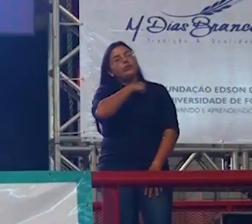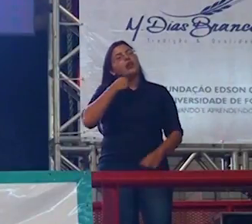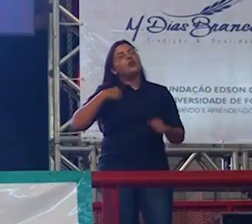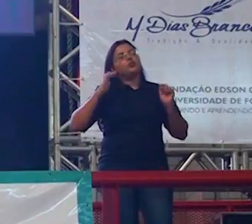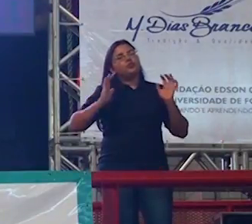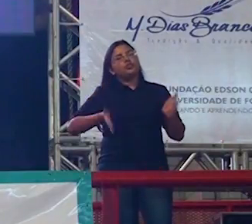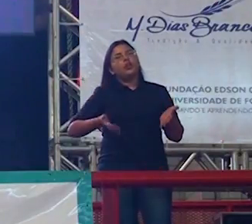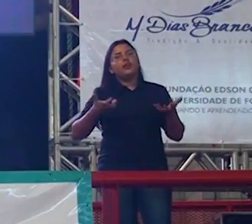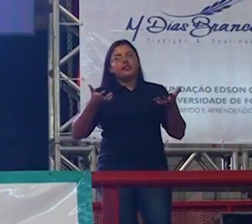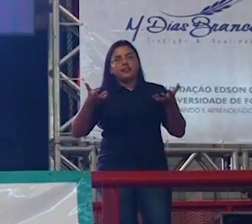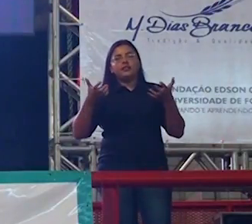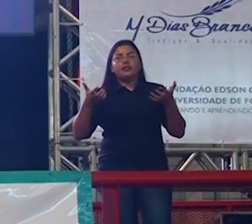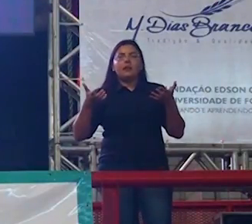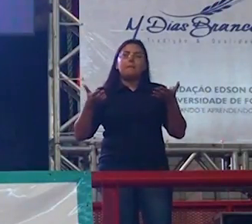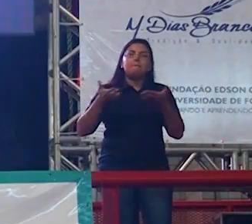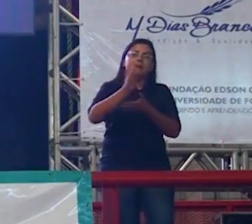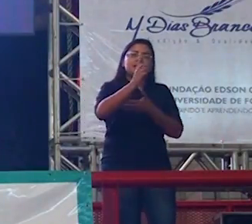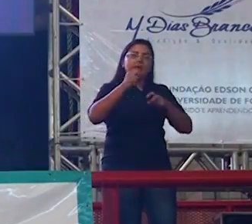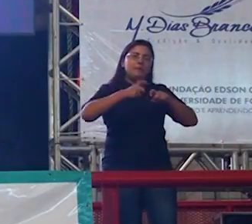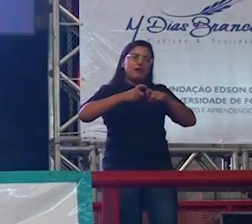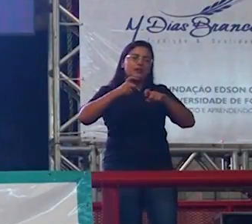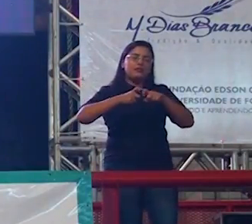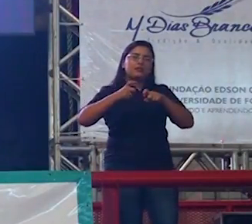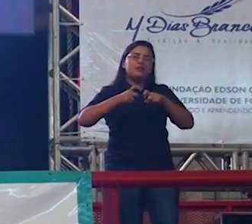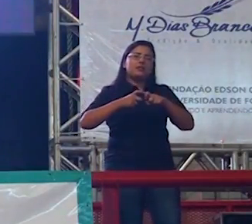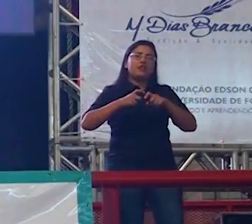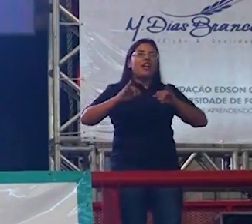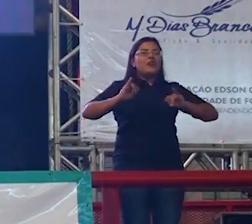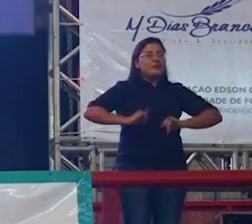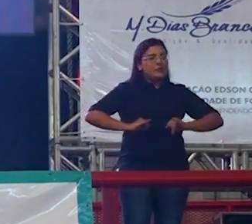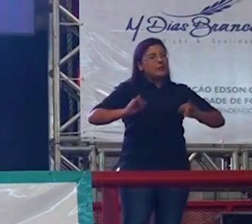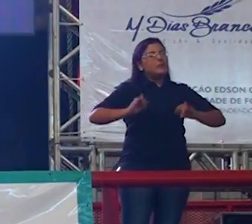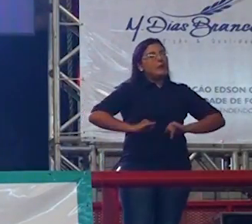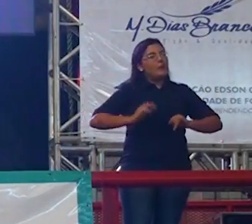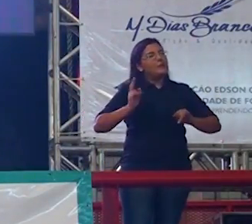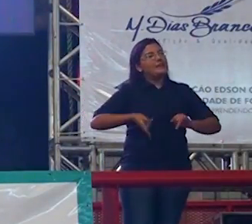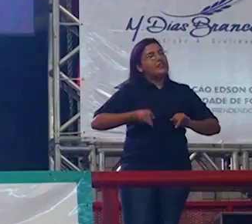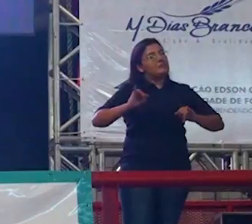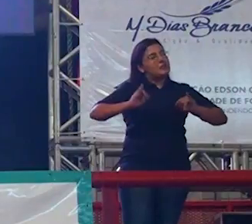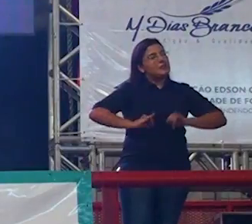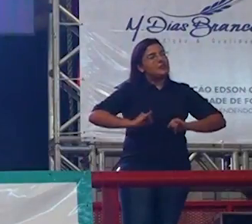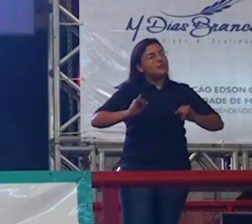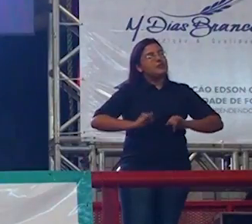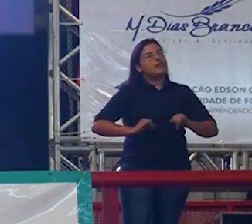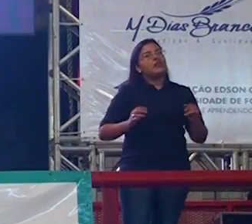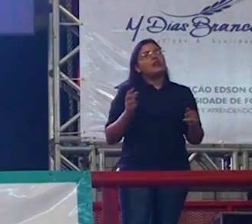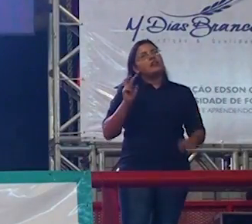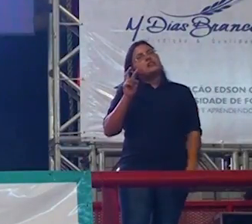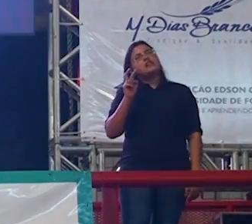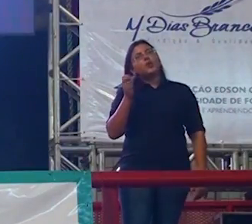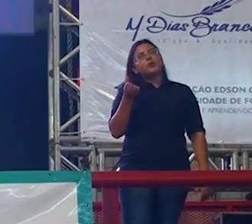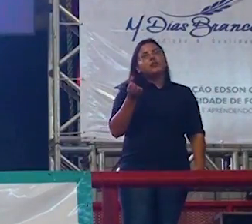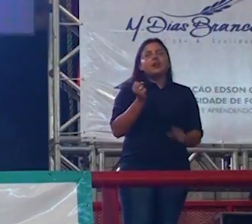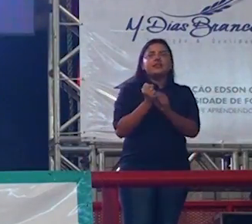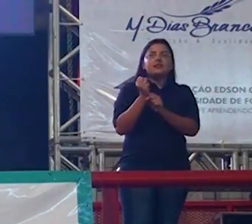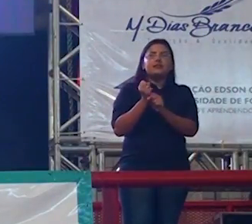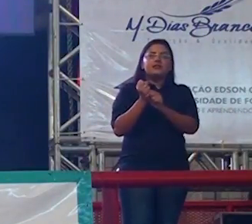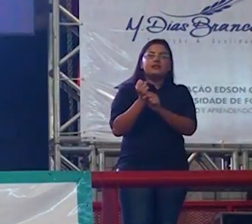também queria passar para a medicina. É o pessoal que sofre mais, né? Ele também passou bem uns 5 ou 6 anos